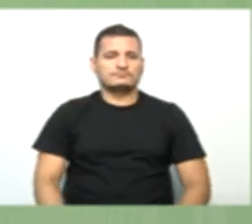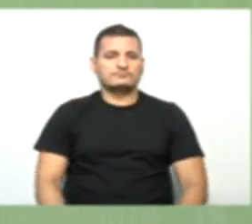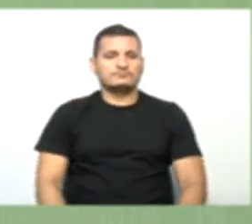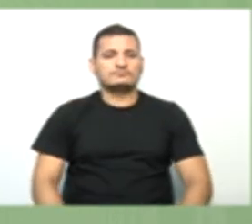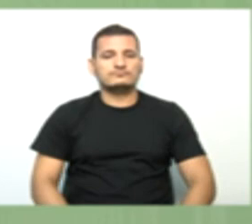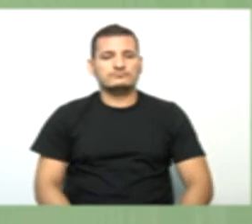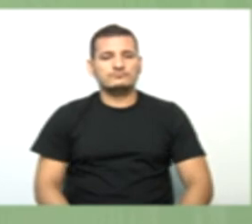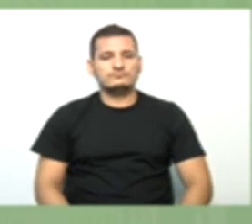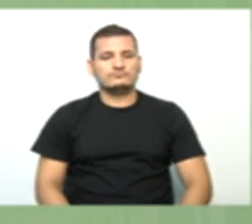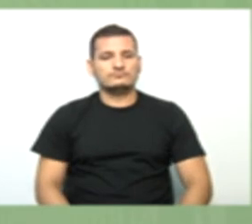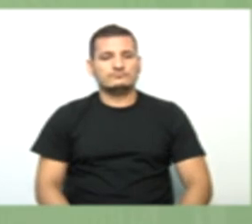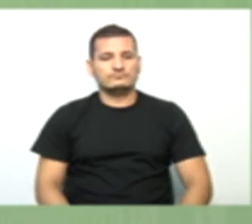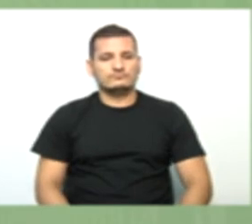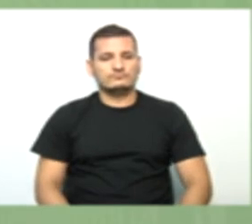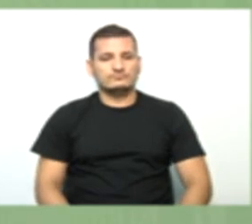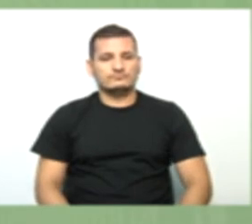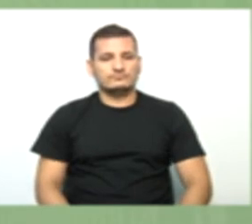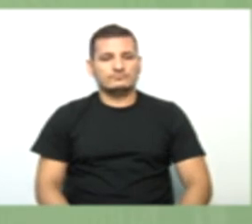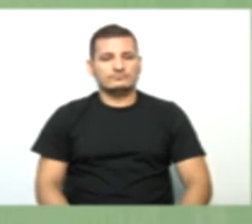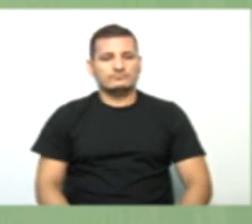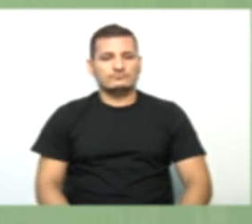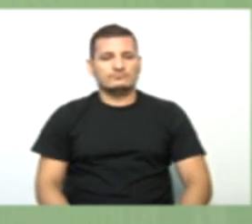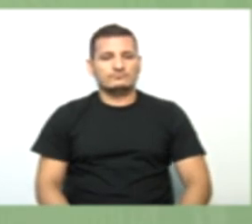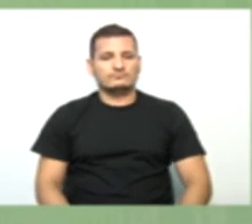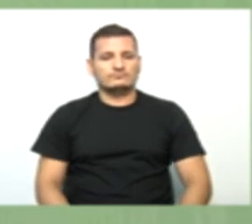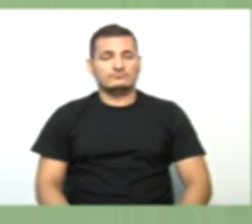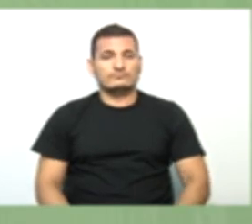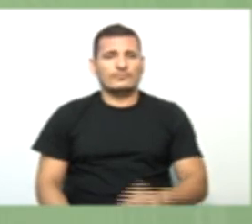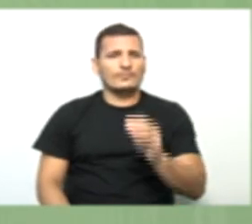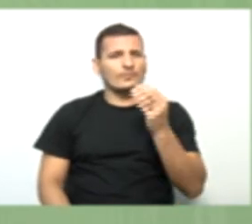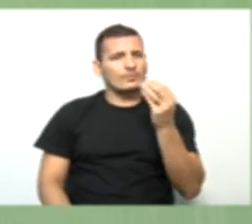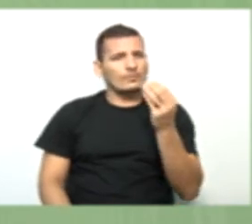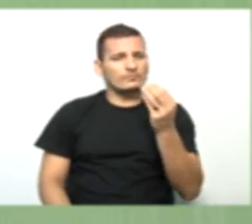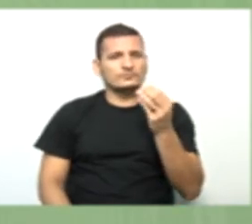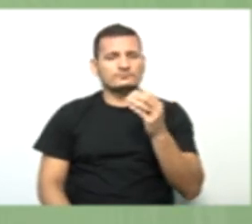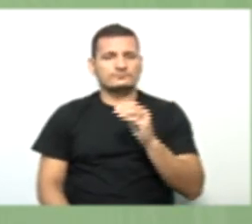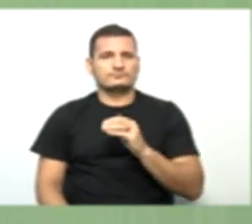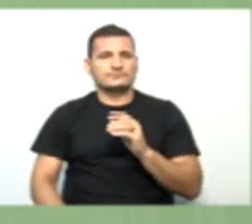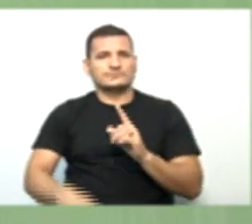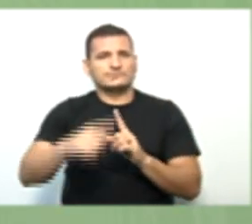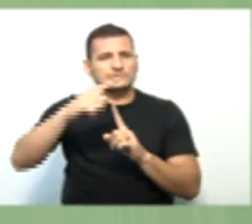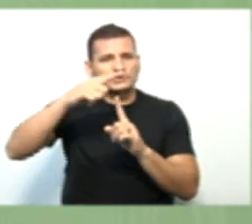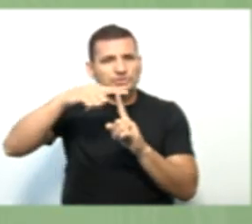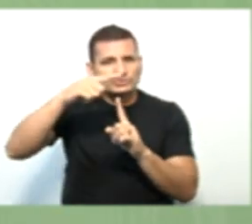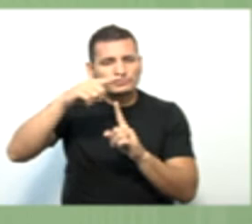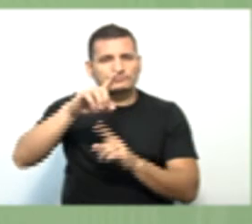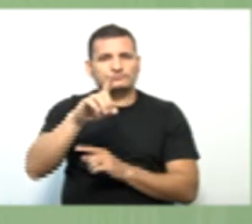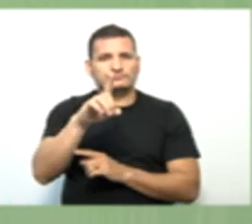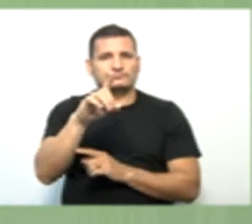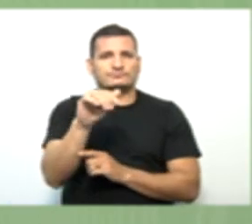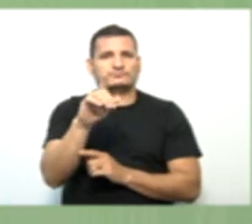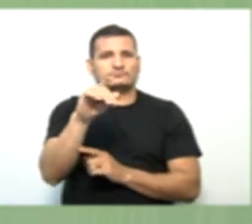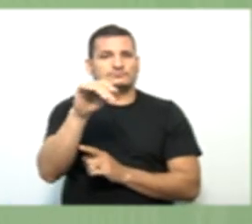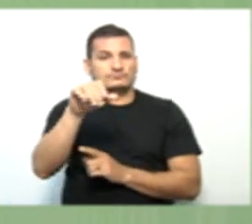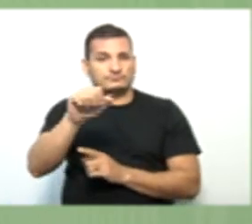Bom, com respeito aos tipos de dados, que é o primeiro conteúdo importante